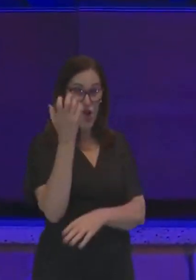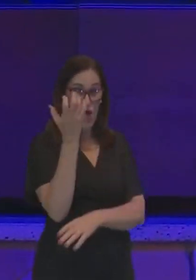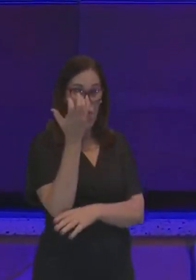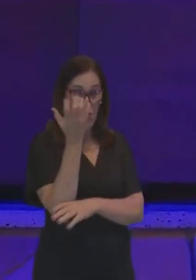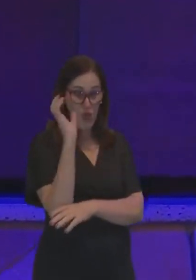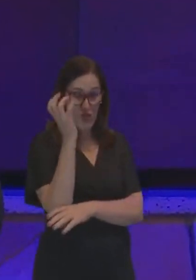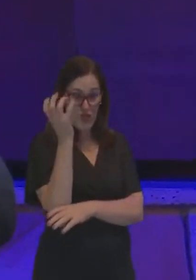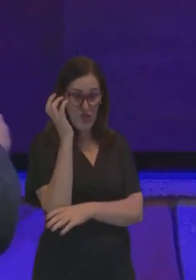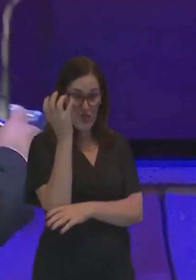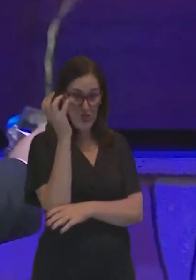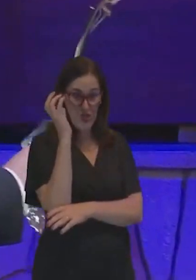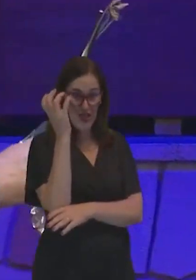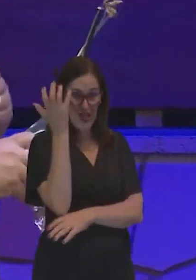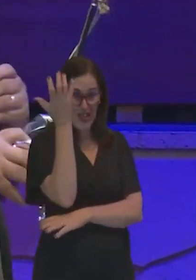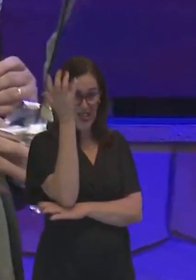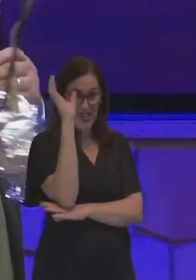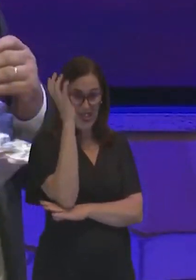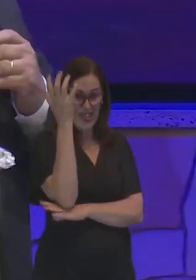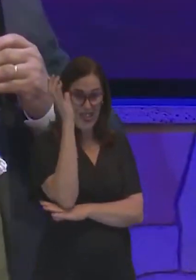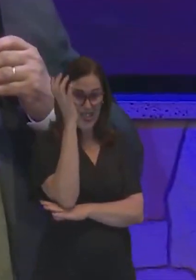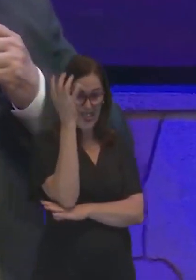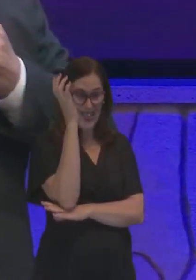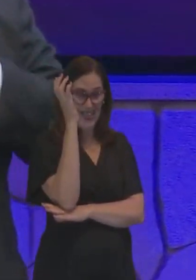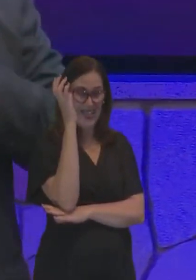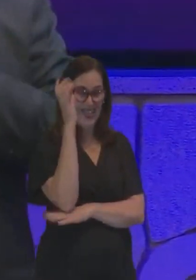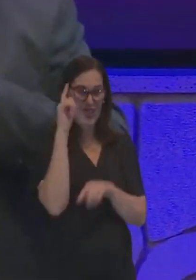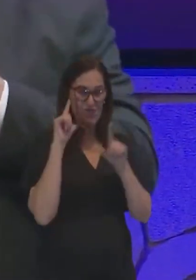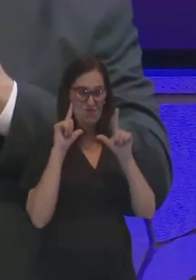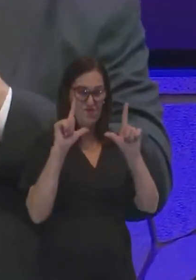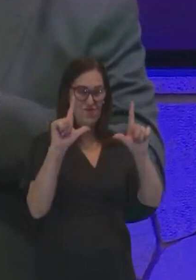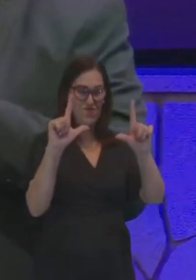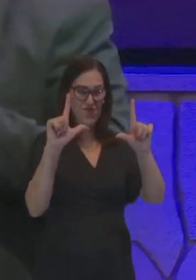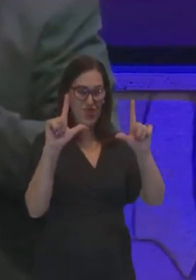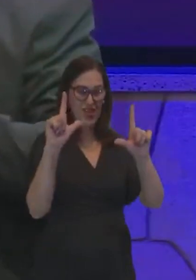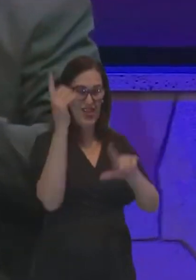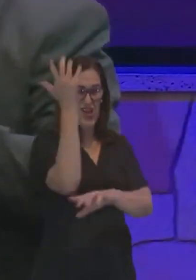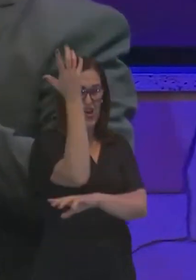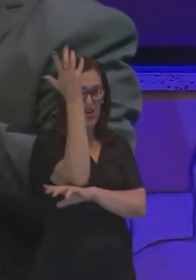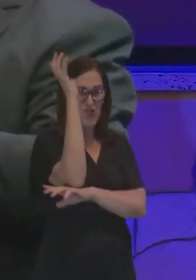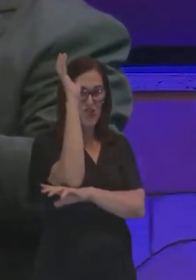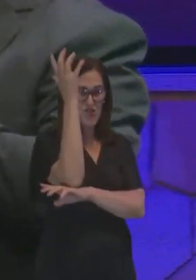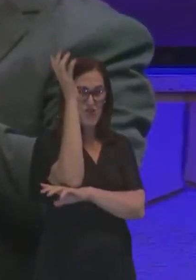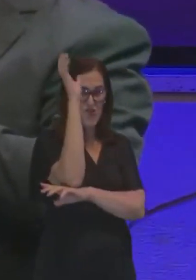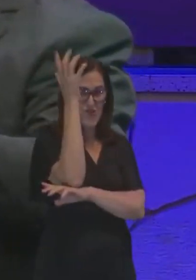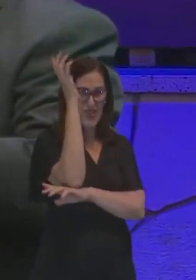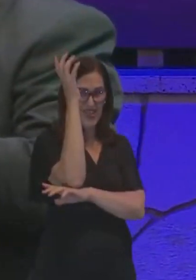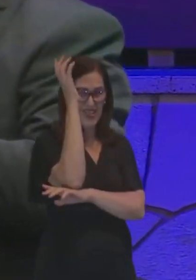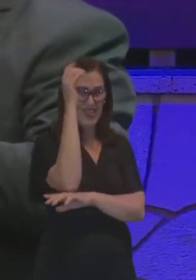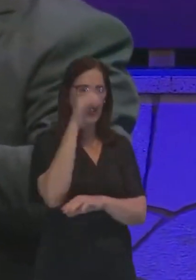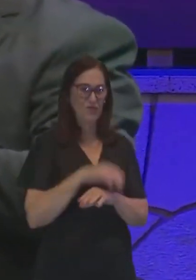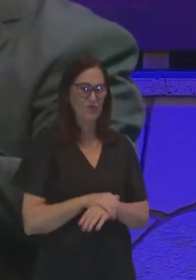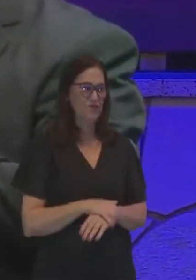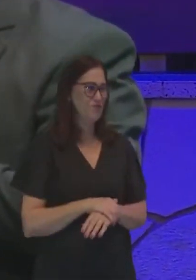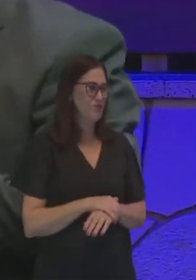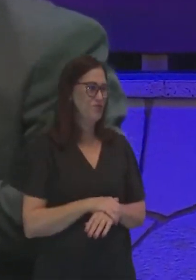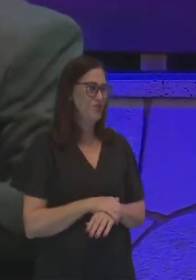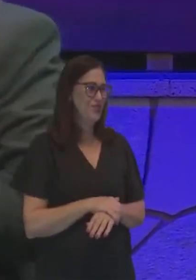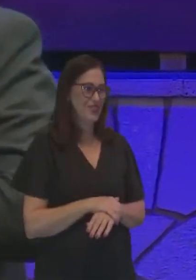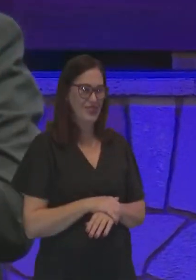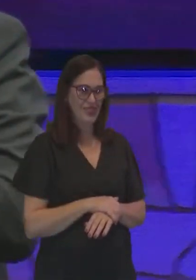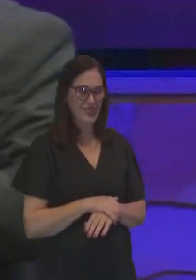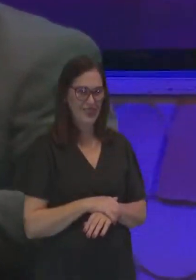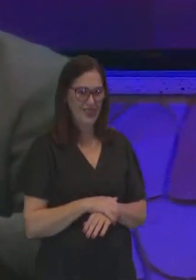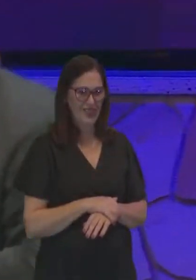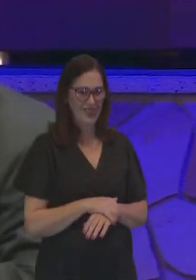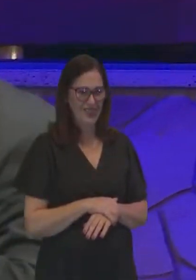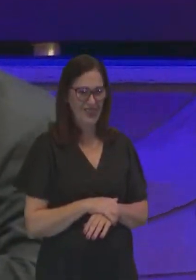aqui nessa haste? Dá para dar um close aqui, para ver o que tem aqui? Dá para dar um close aqui? Põe lá no telão.